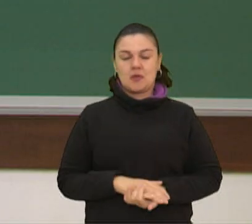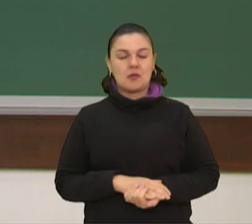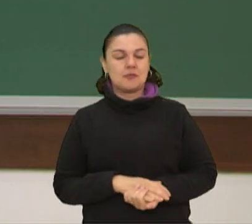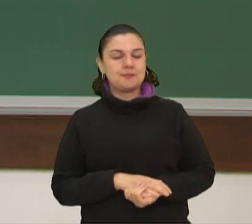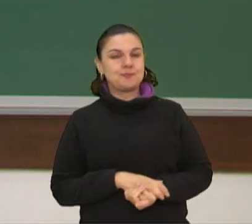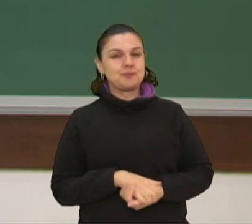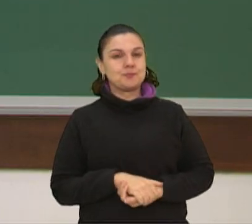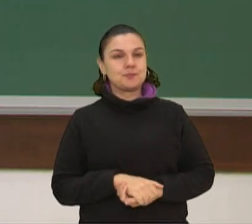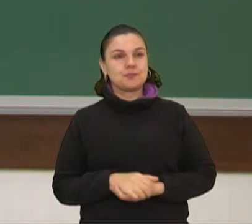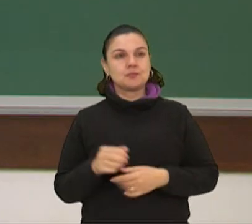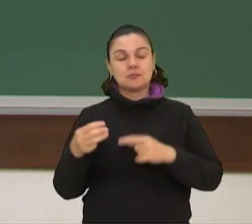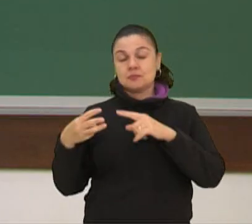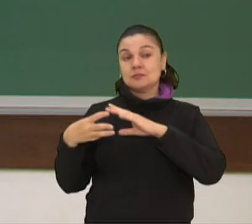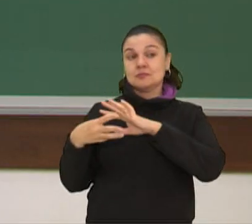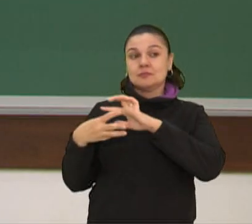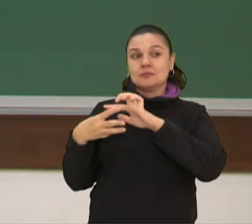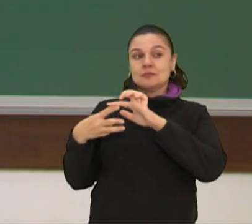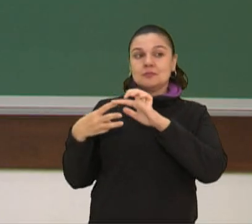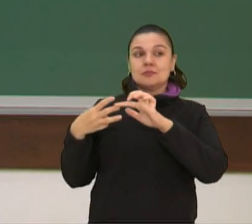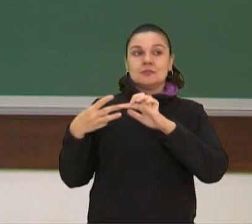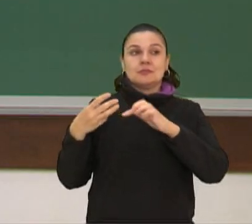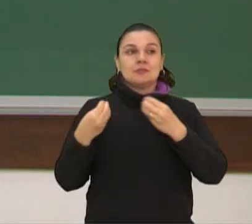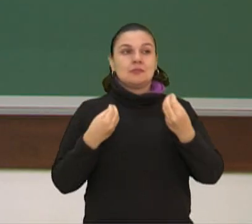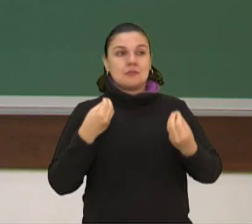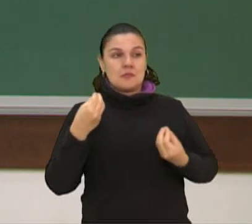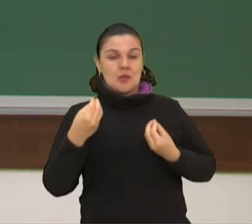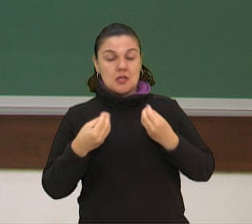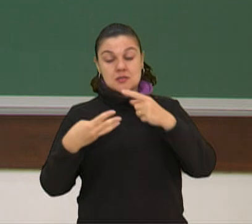em particular, Marco Aurélio.